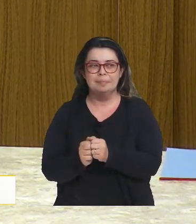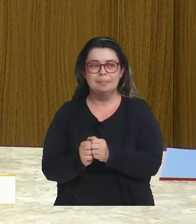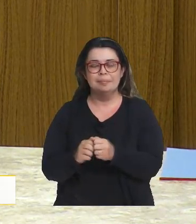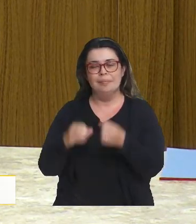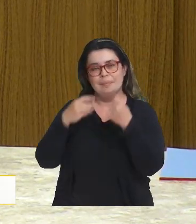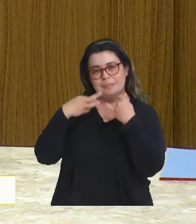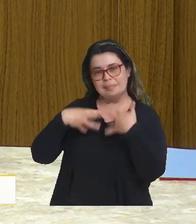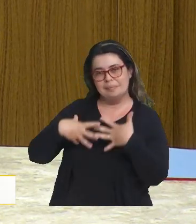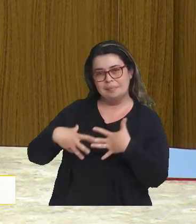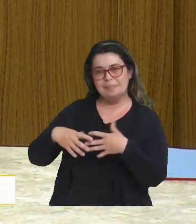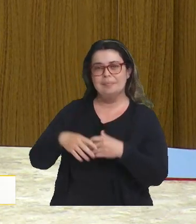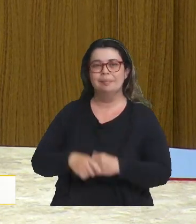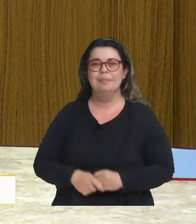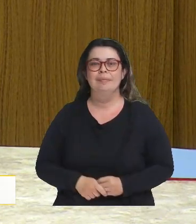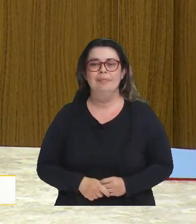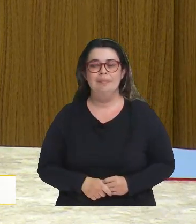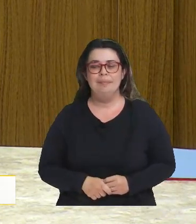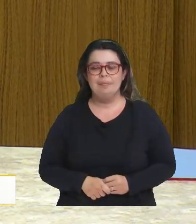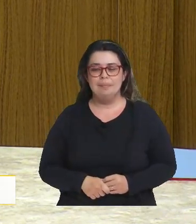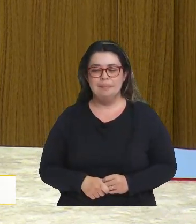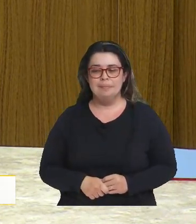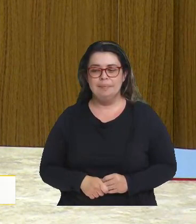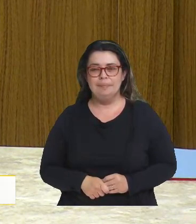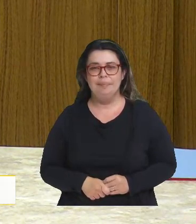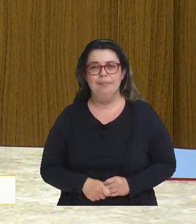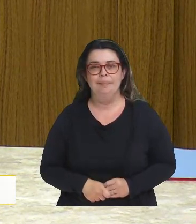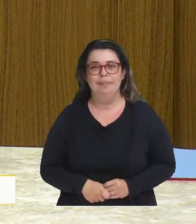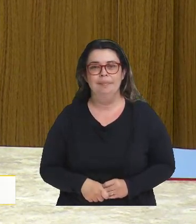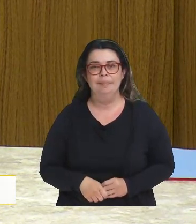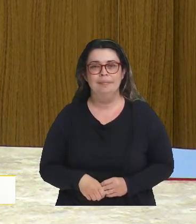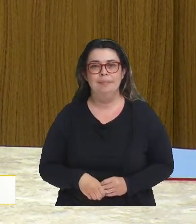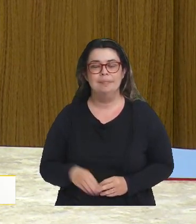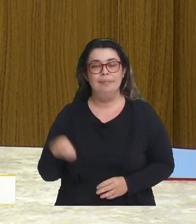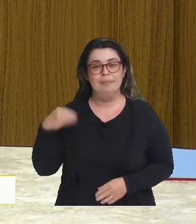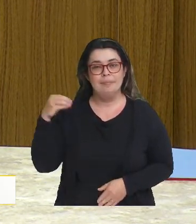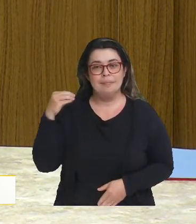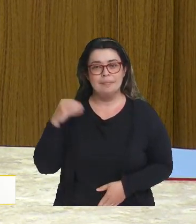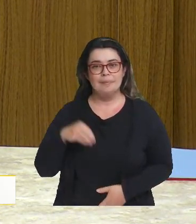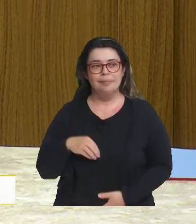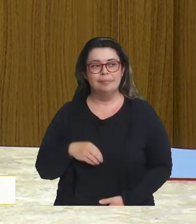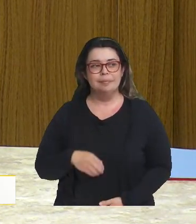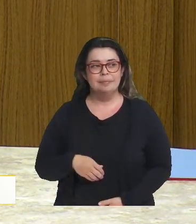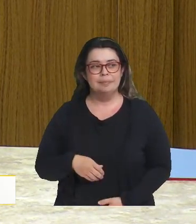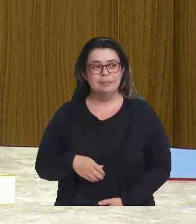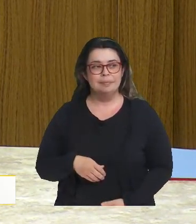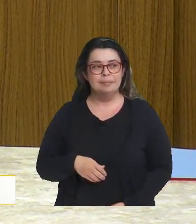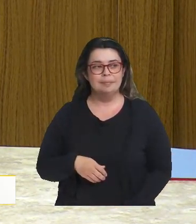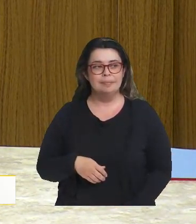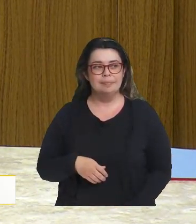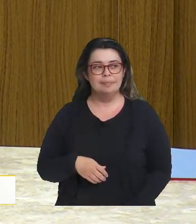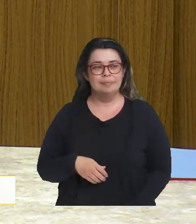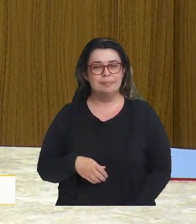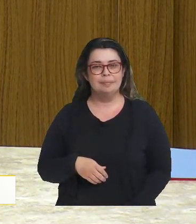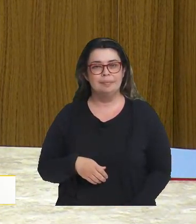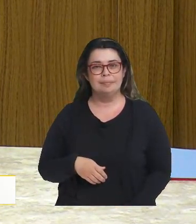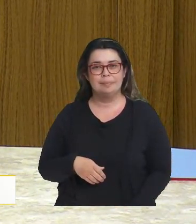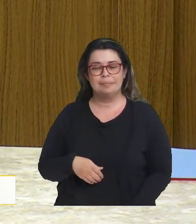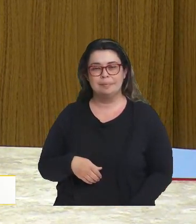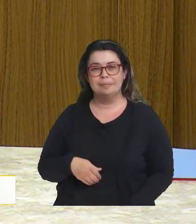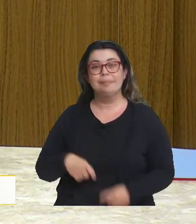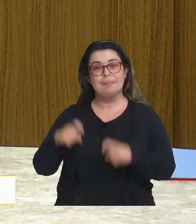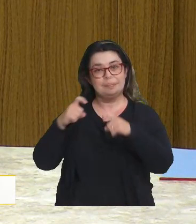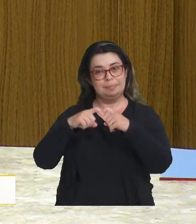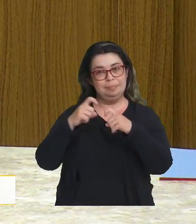fatos, quando eu tomei conhecimento do tenente doutor Adolfo, isso